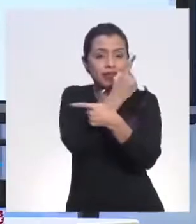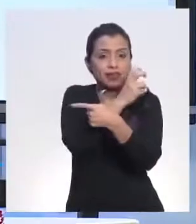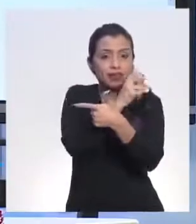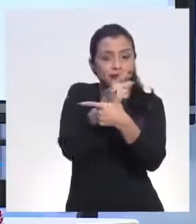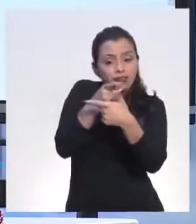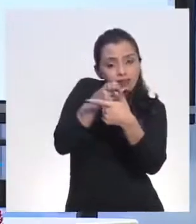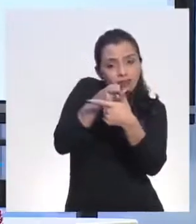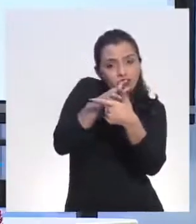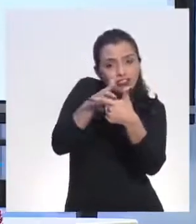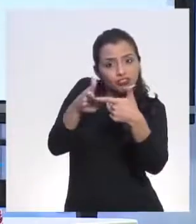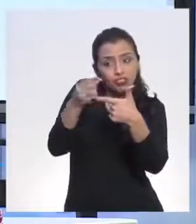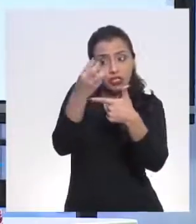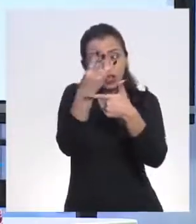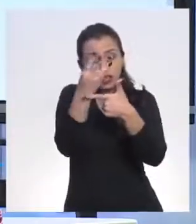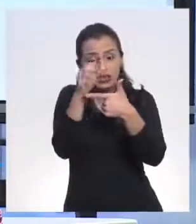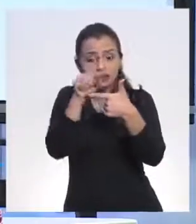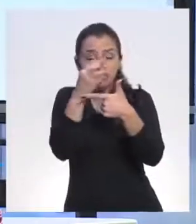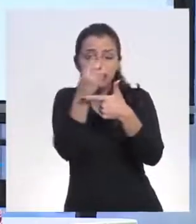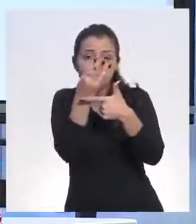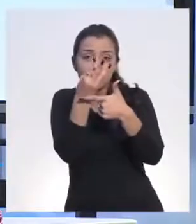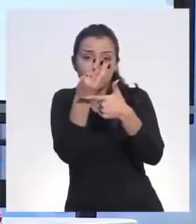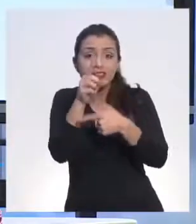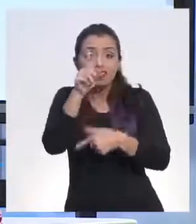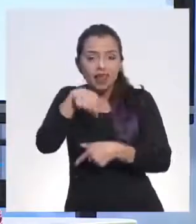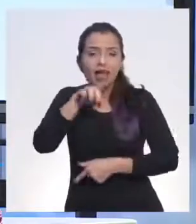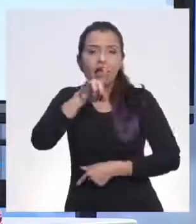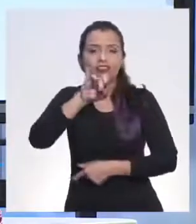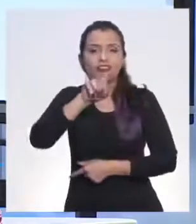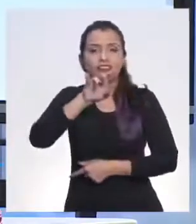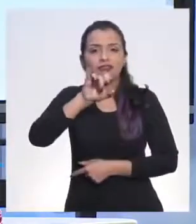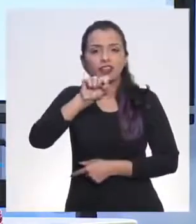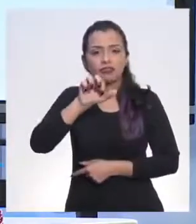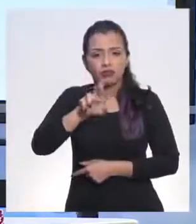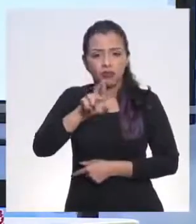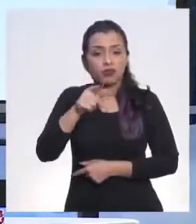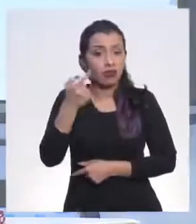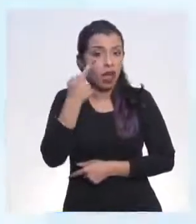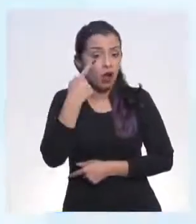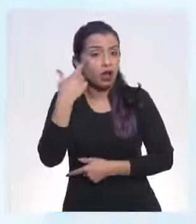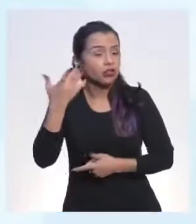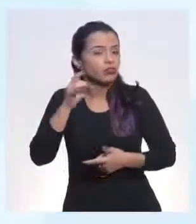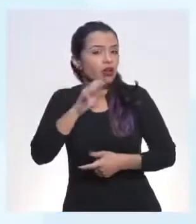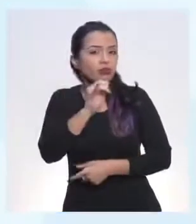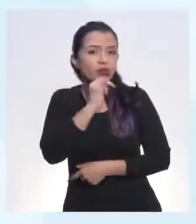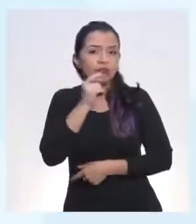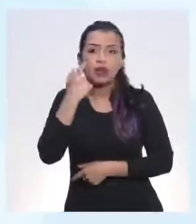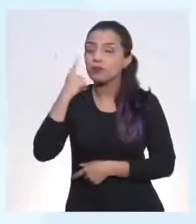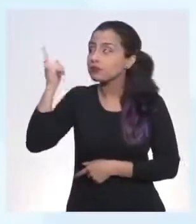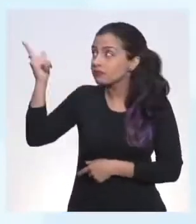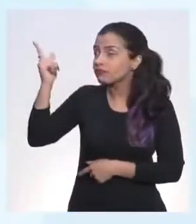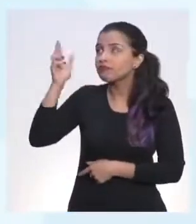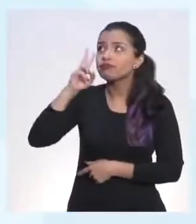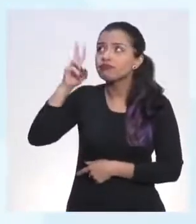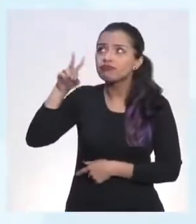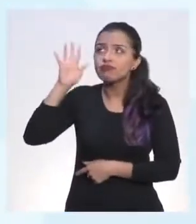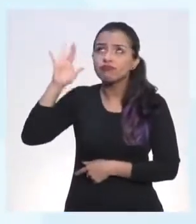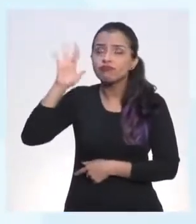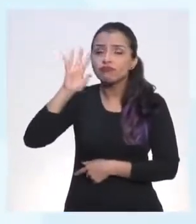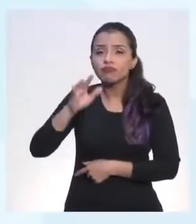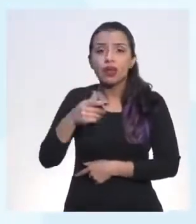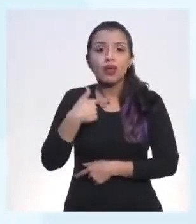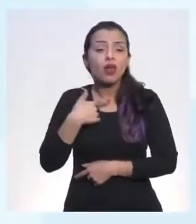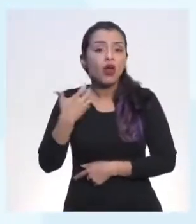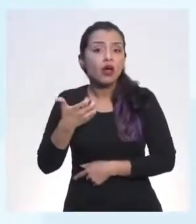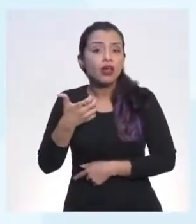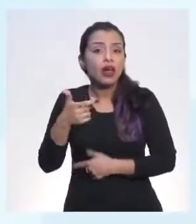observando o divisor. Vou dar um exemplo aí para vocês. Pode pôr na tela para eles, por favor? Então o exemplo é o seguinte. Então eu quero os